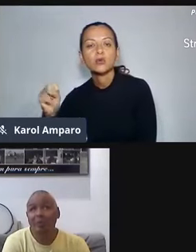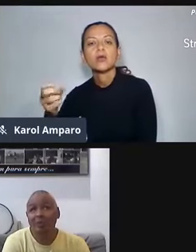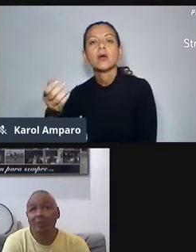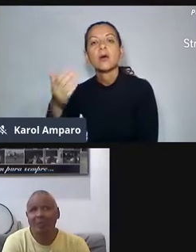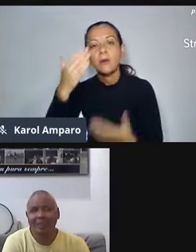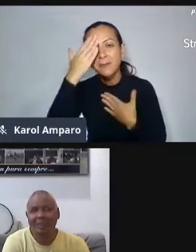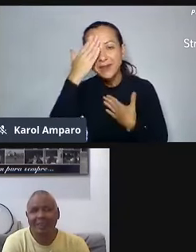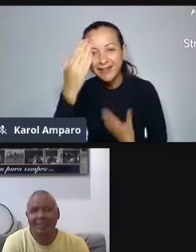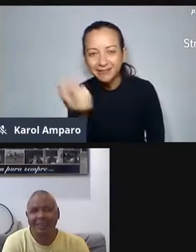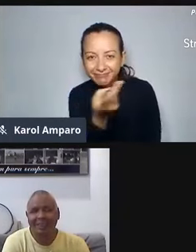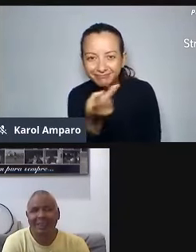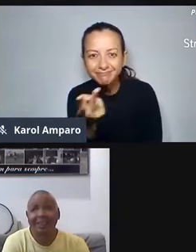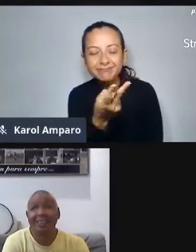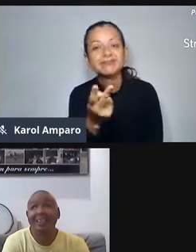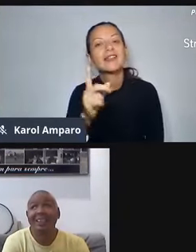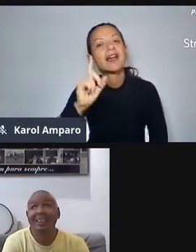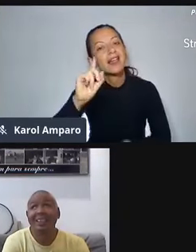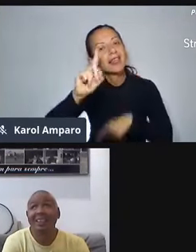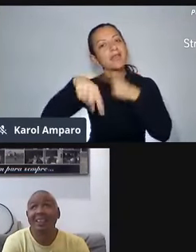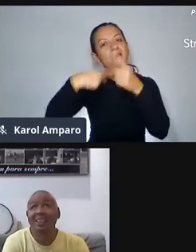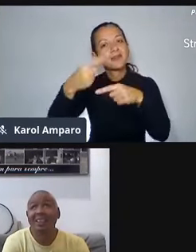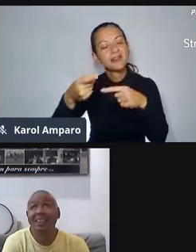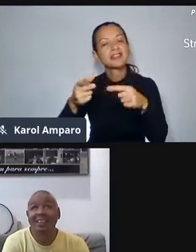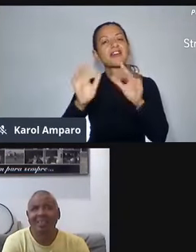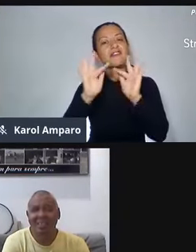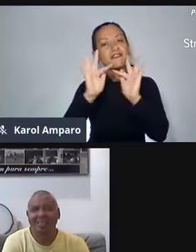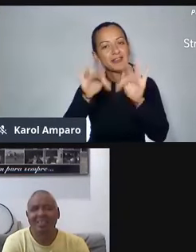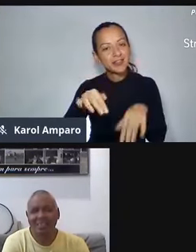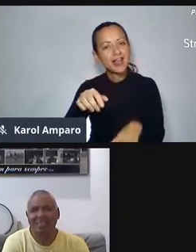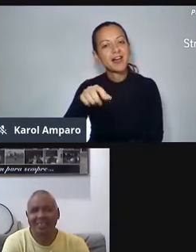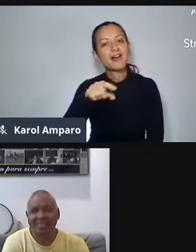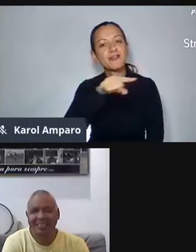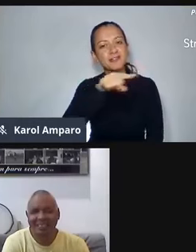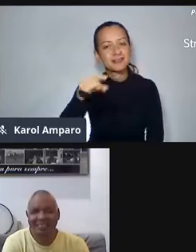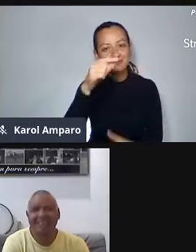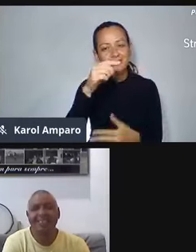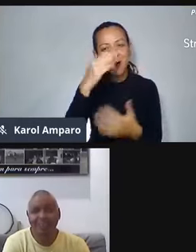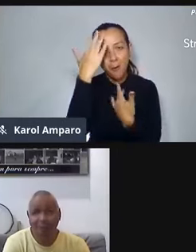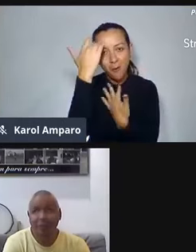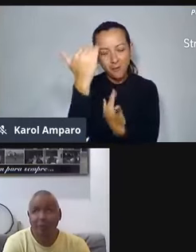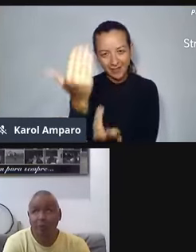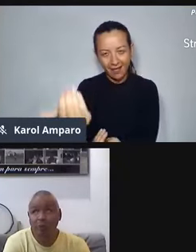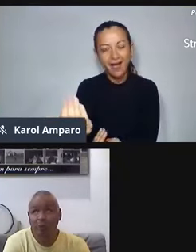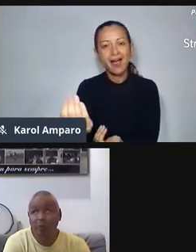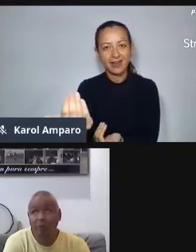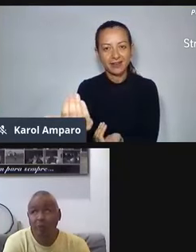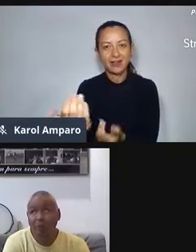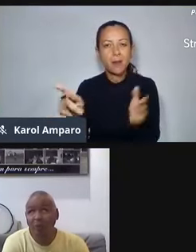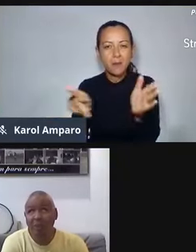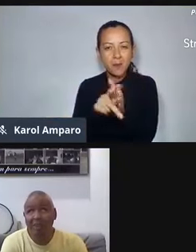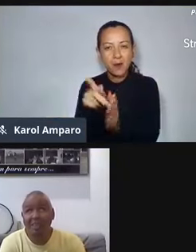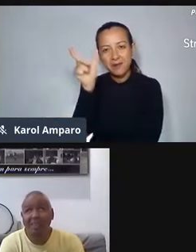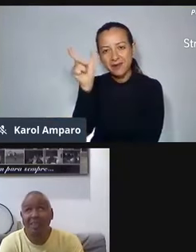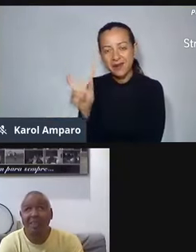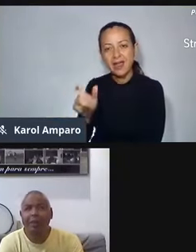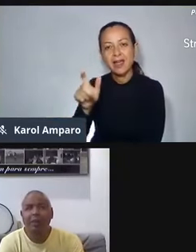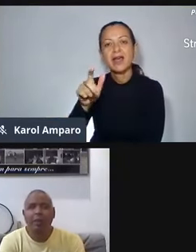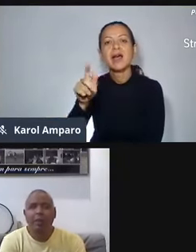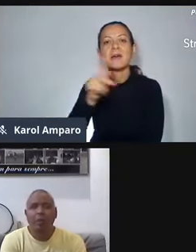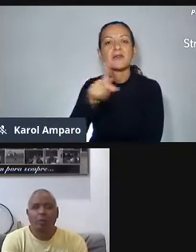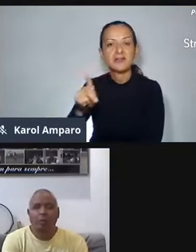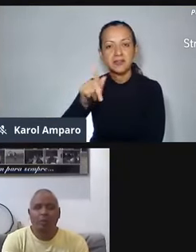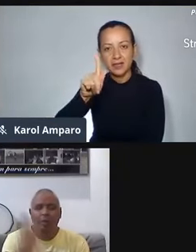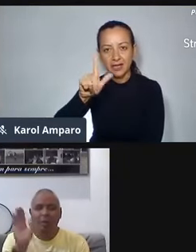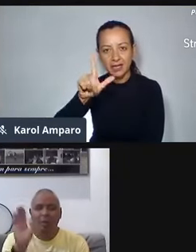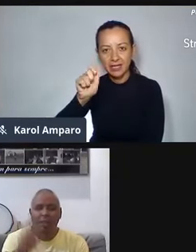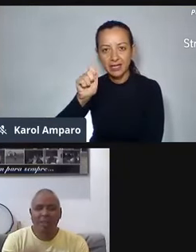Gilmar. Mais tarde aguardo a grande surpresa aí para o Mestre Gladson, grande homenagem a ele no nosso encerramento. Obrigado, Gilmar.